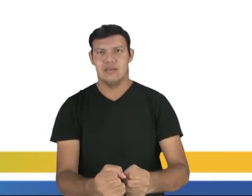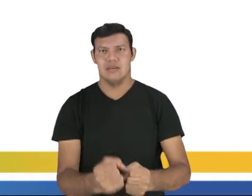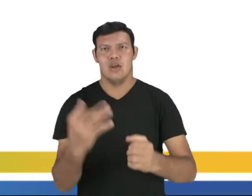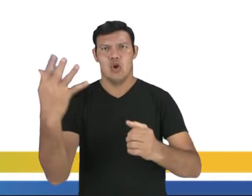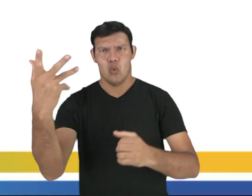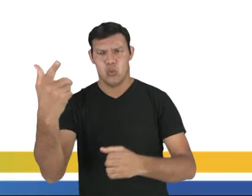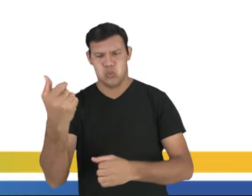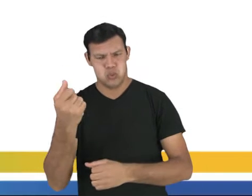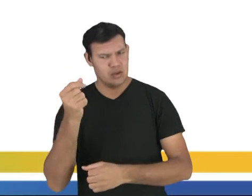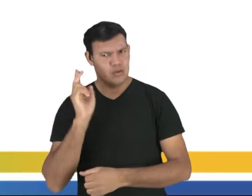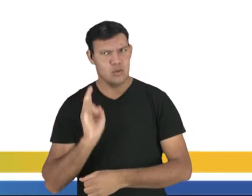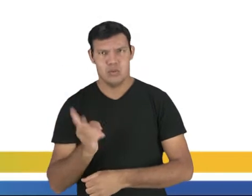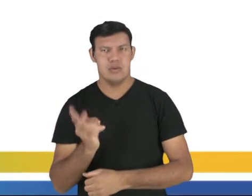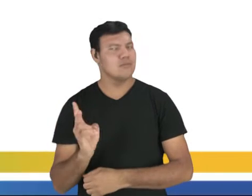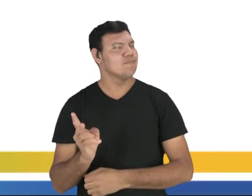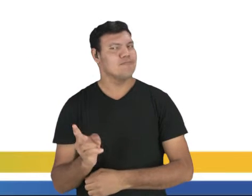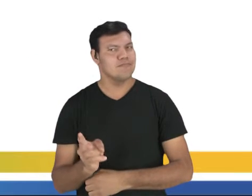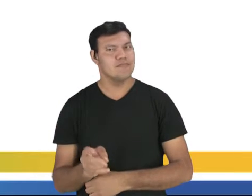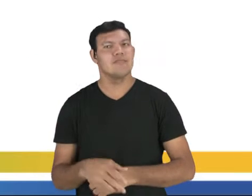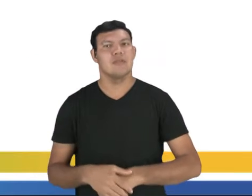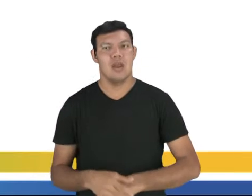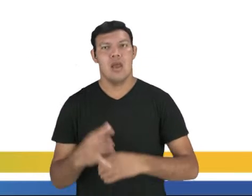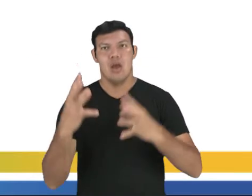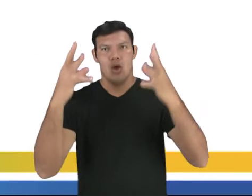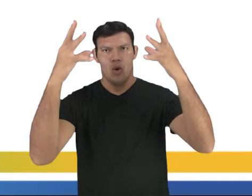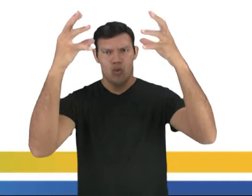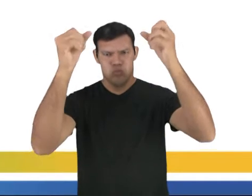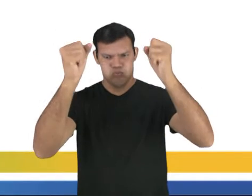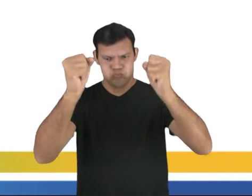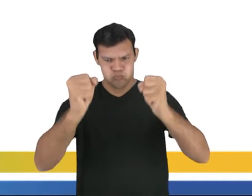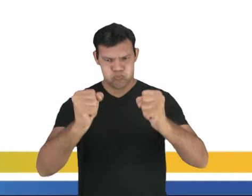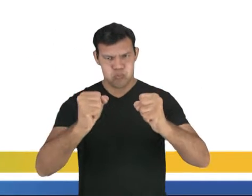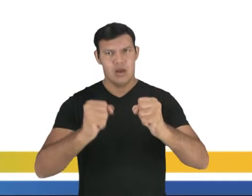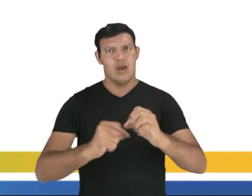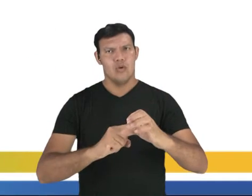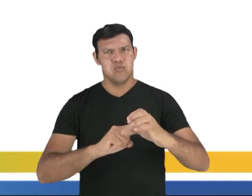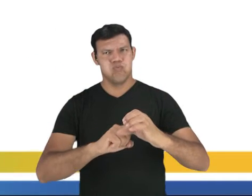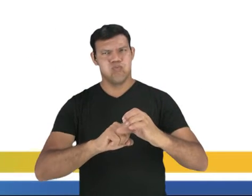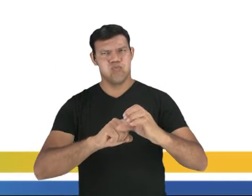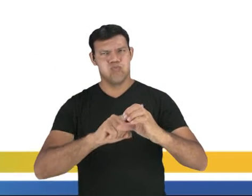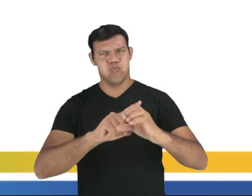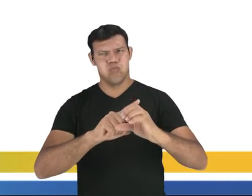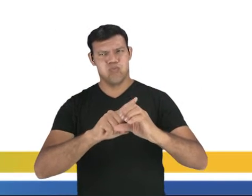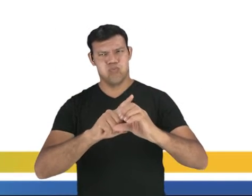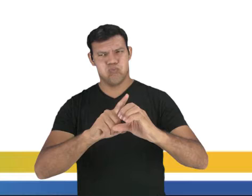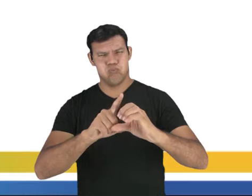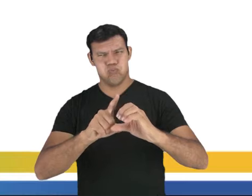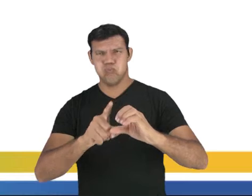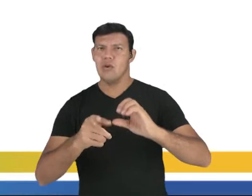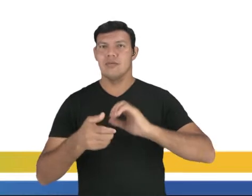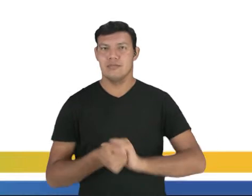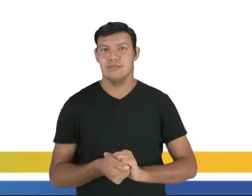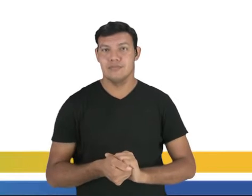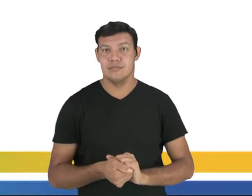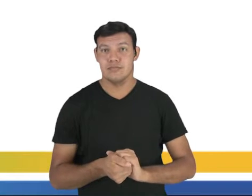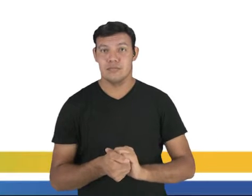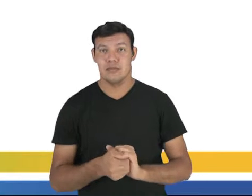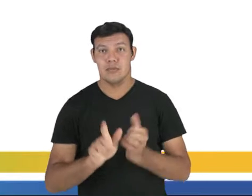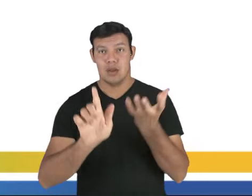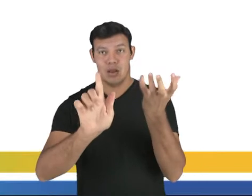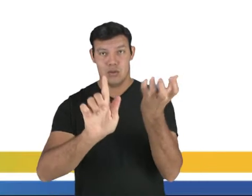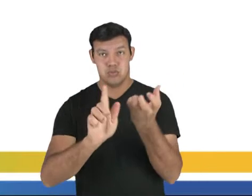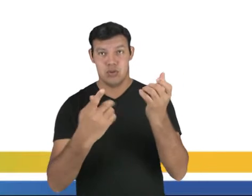velocidade constante, a velocidade vai sempre aumentando, né? Eu vou pegar aqui um exemplo, ó. Na gravidade da Terra, que